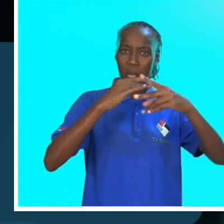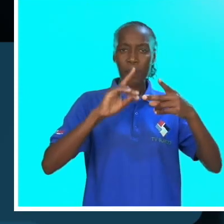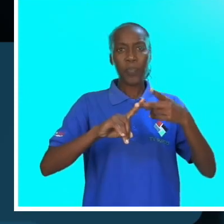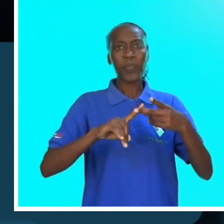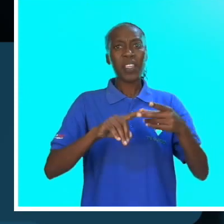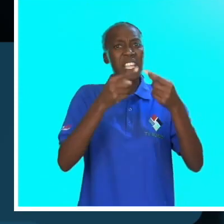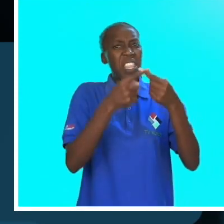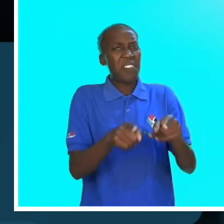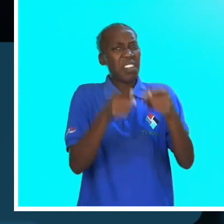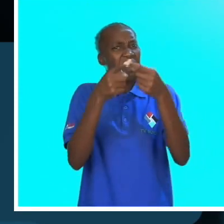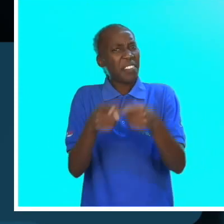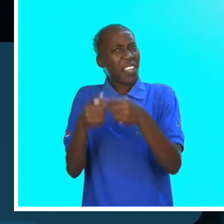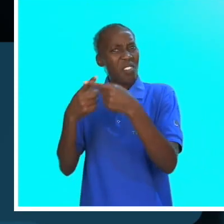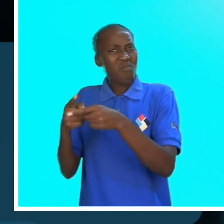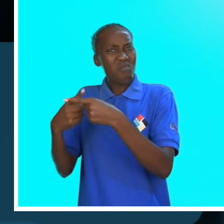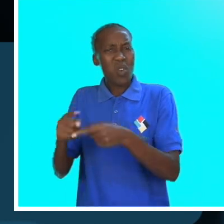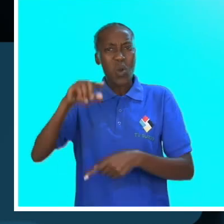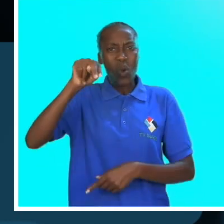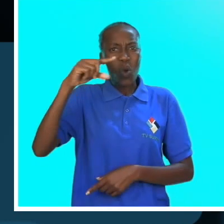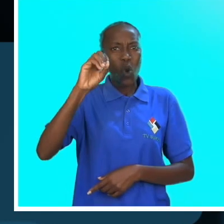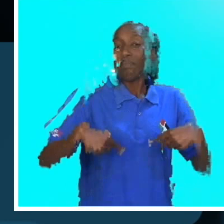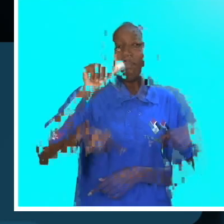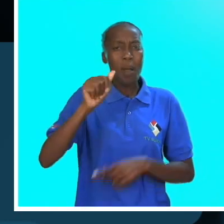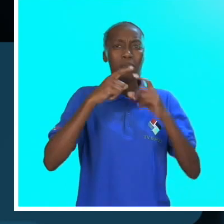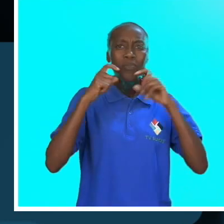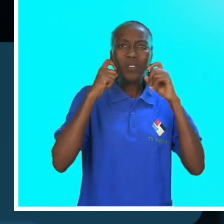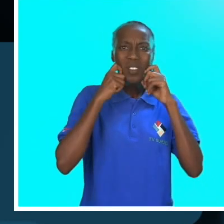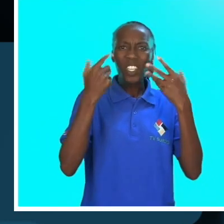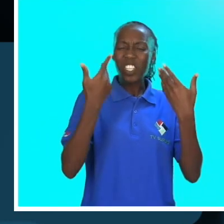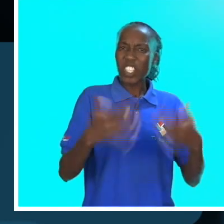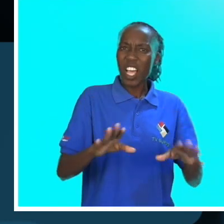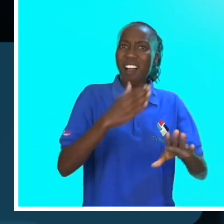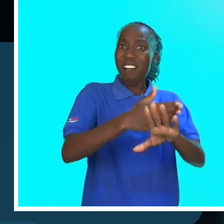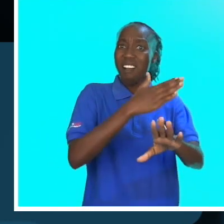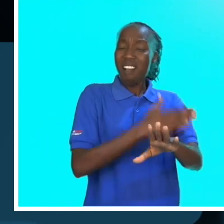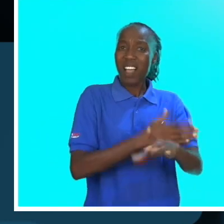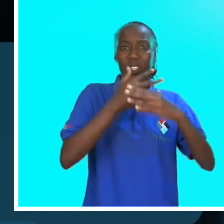disco de prata, platina, Angoma Moçambique, entre outros prémios, já atuou